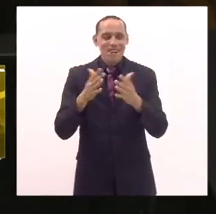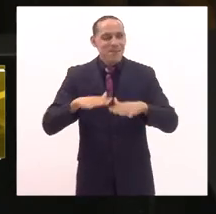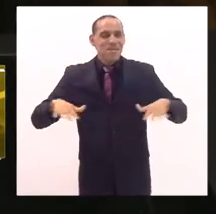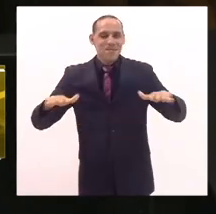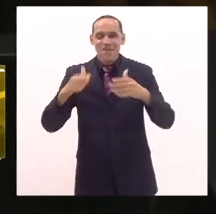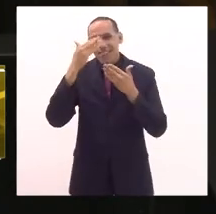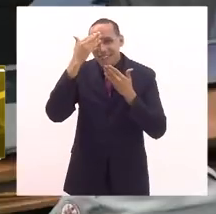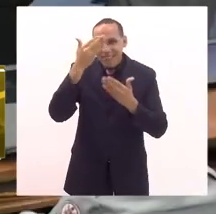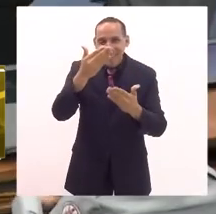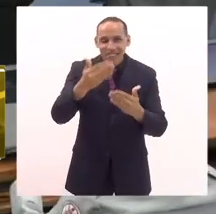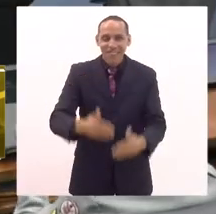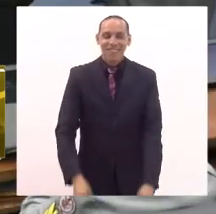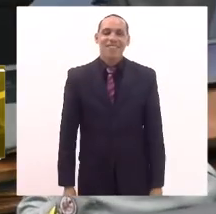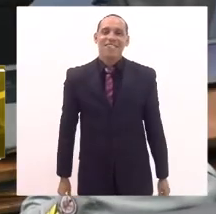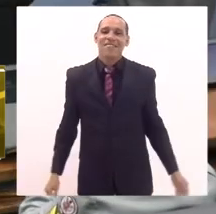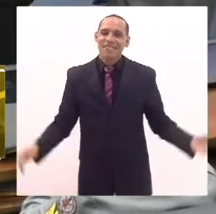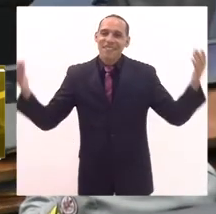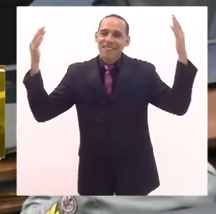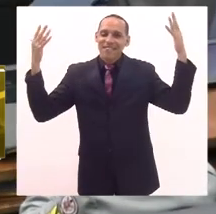obrigado.